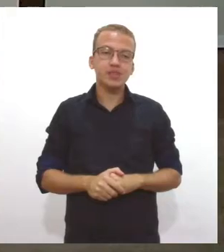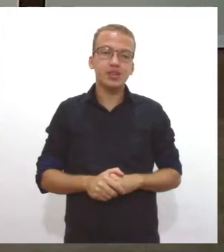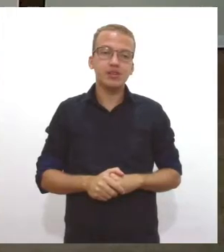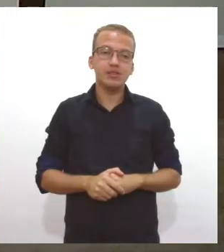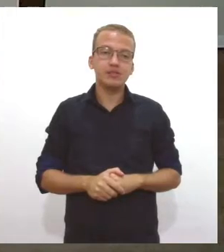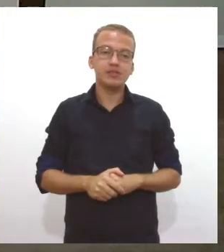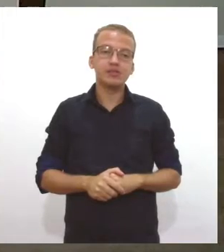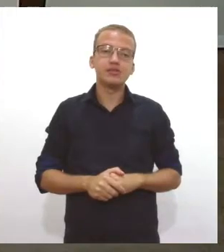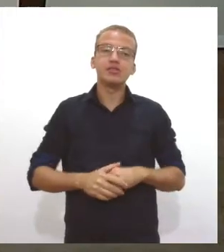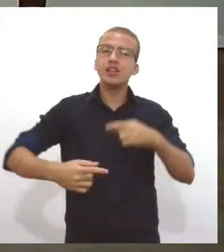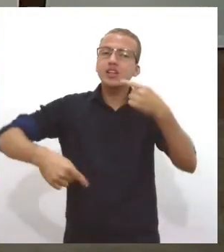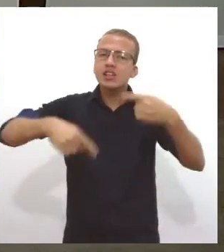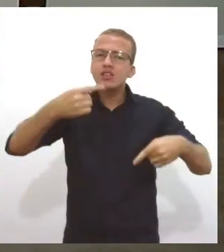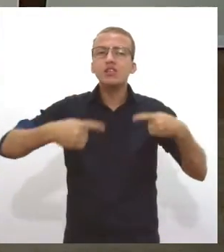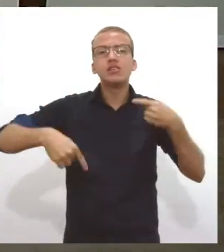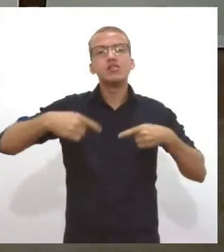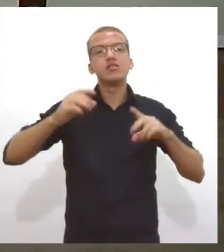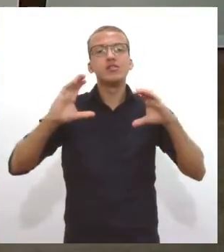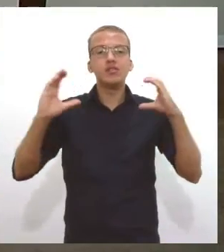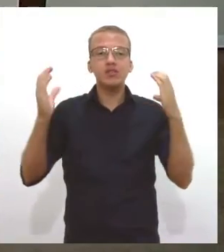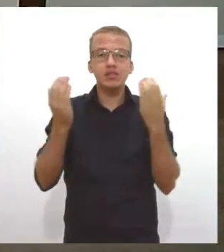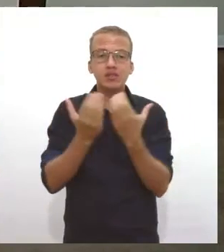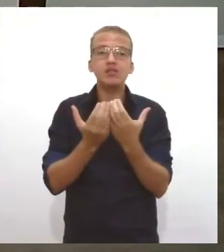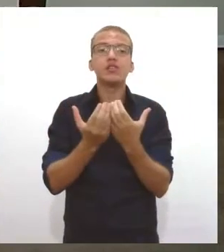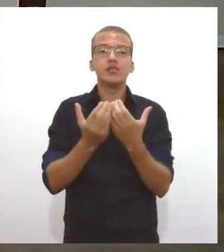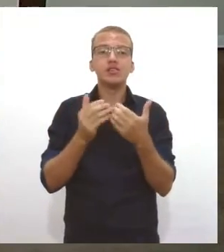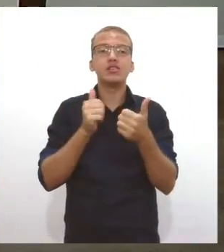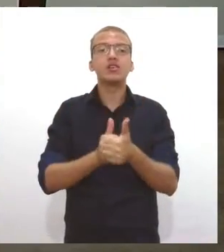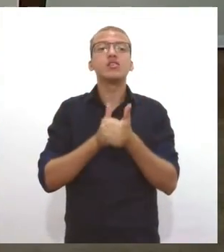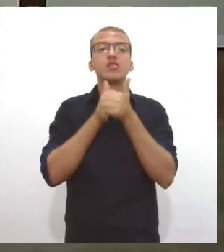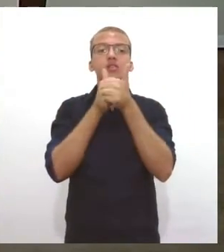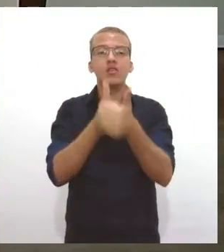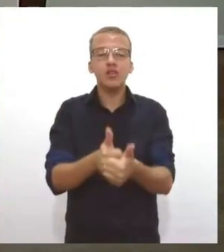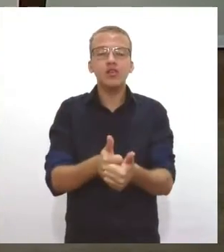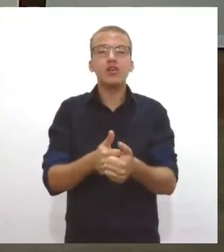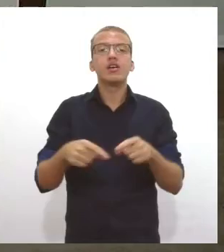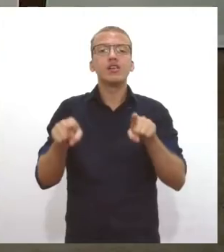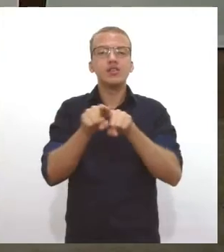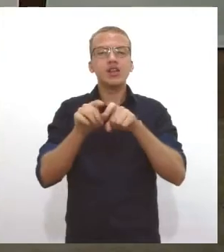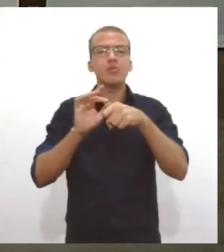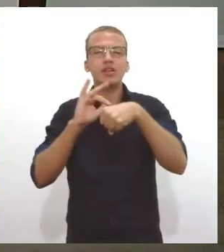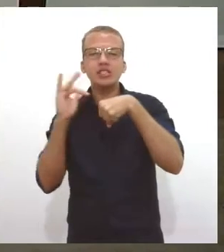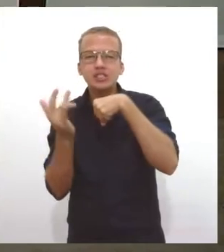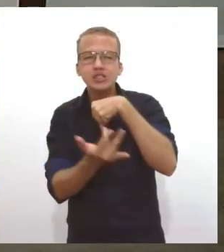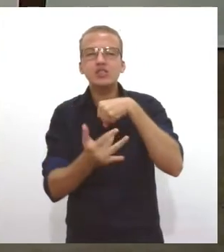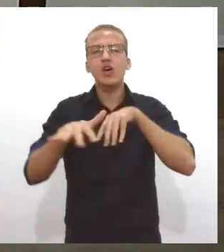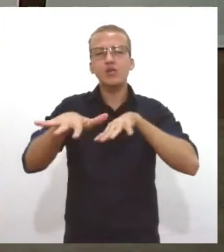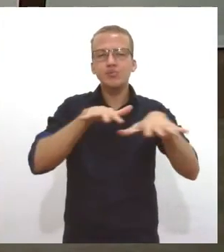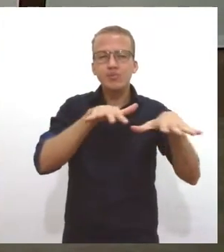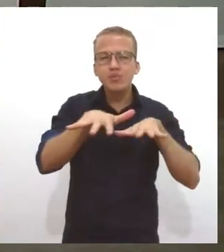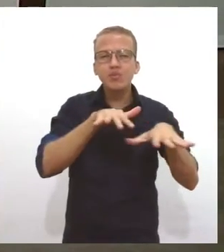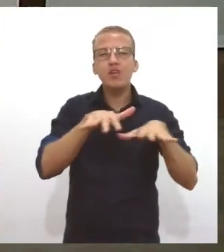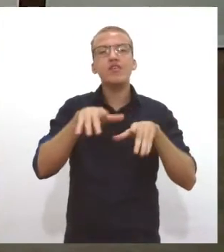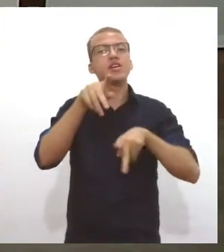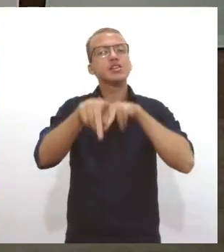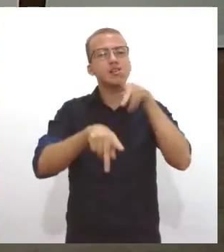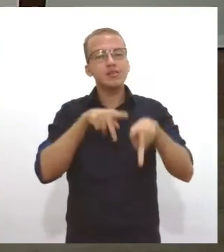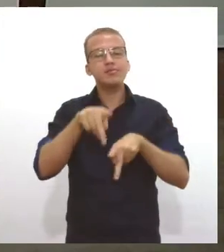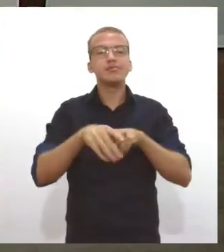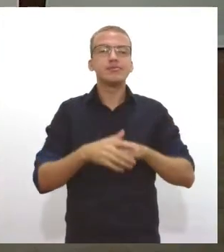de discussão no Congresso acompanha o muitas ebulições dentro das redes sociais né e da população em geral